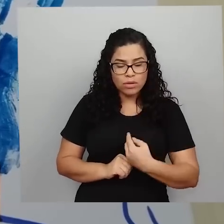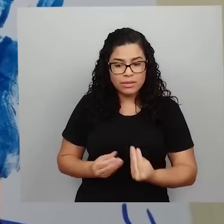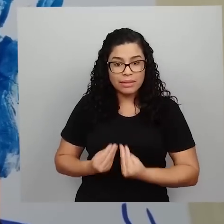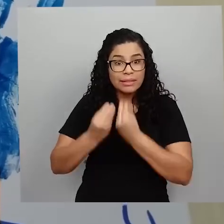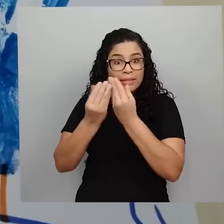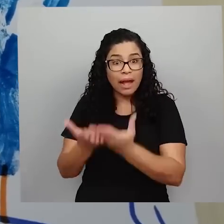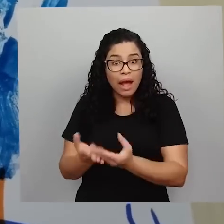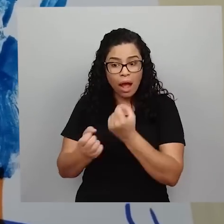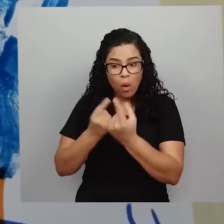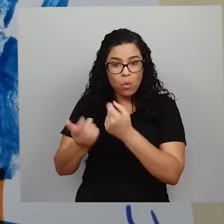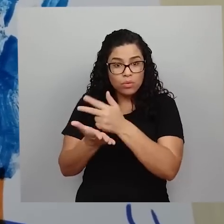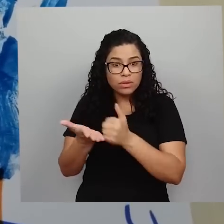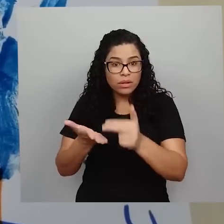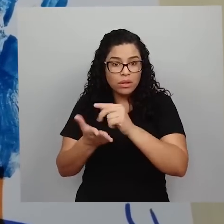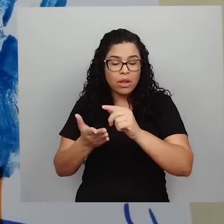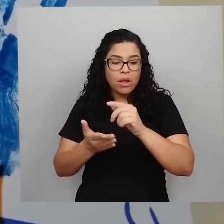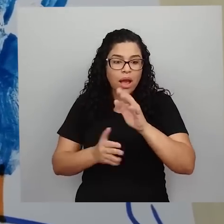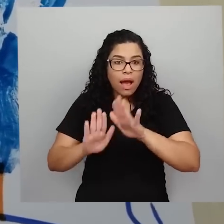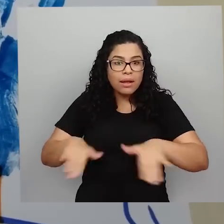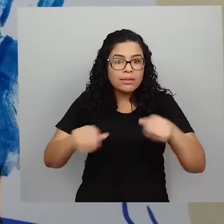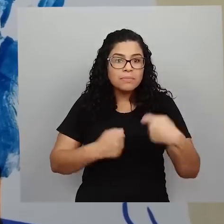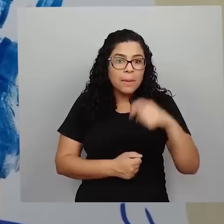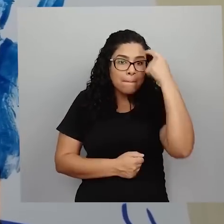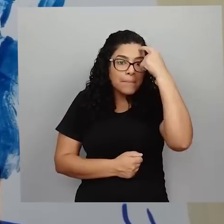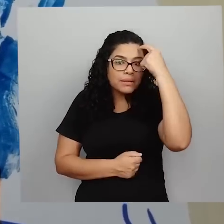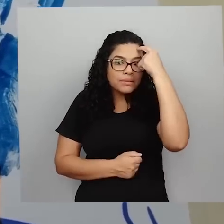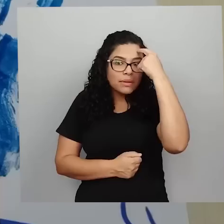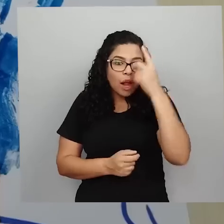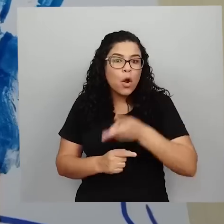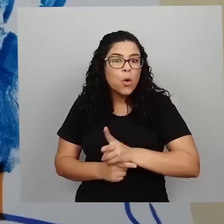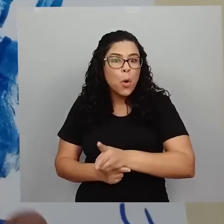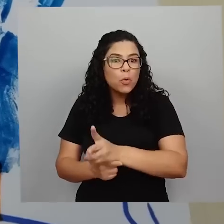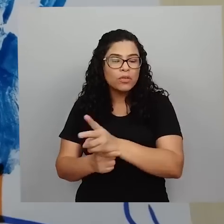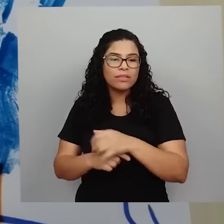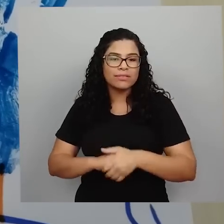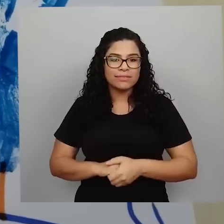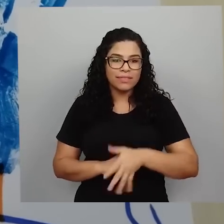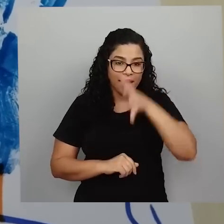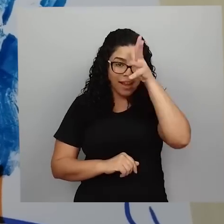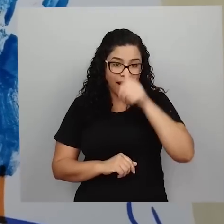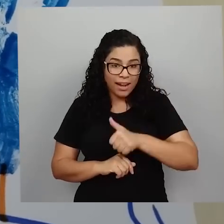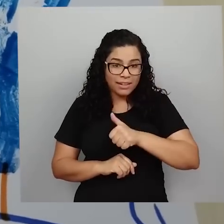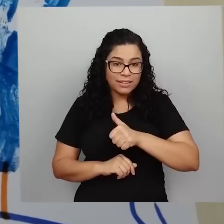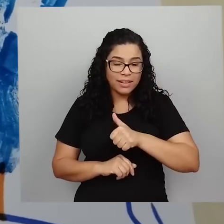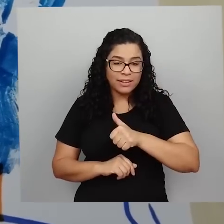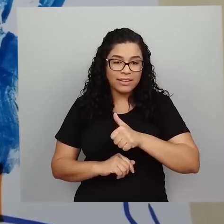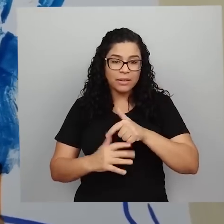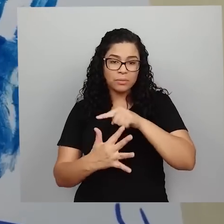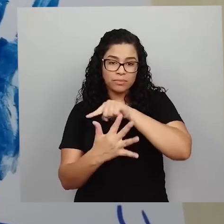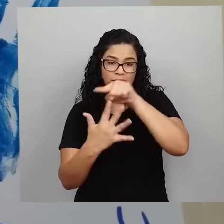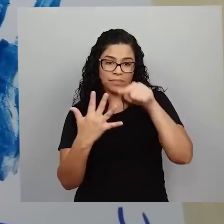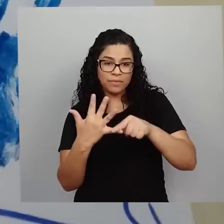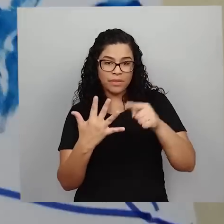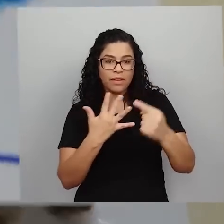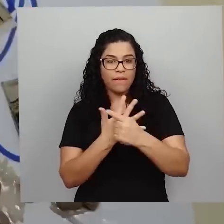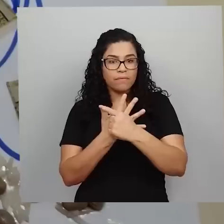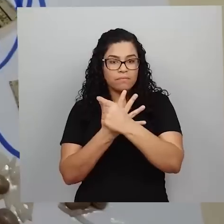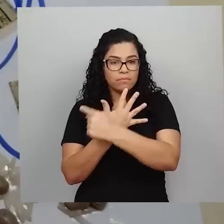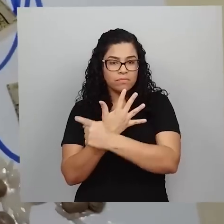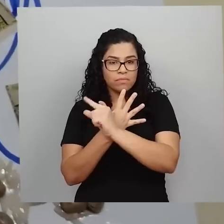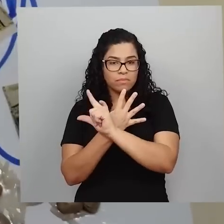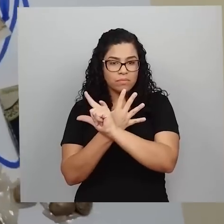nas outras, né? Ó, aqui ele fez o bico da galinha, fez a crista, as perninhas e ele disse que ela estava na